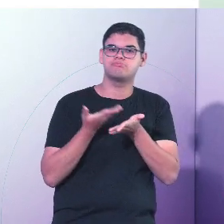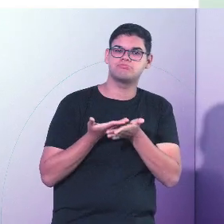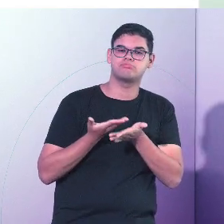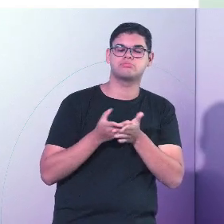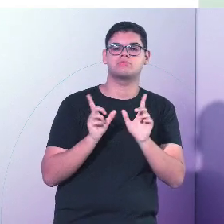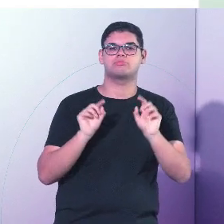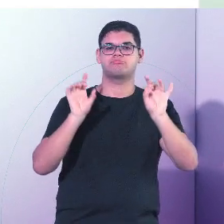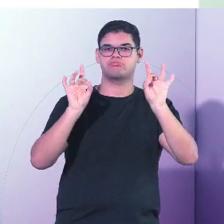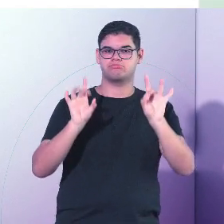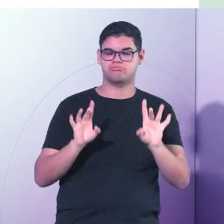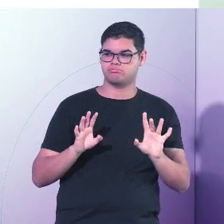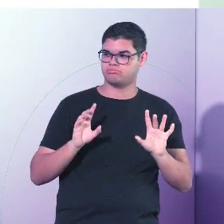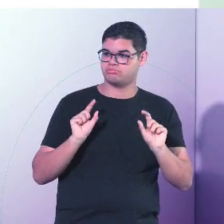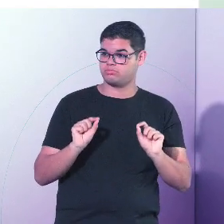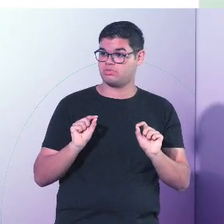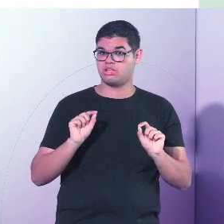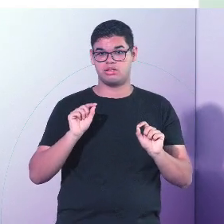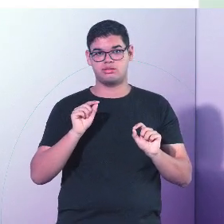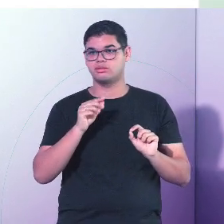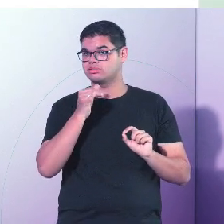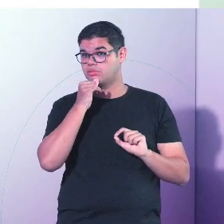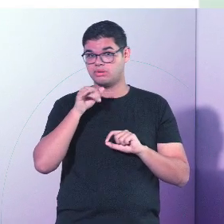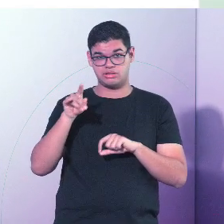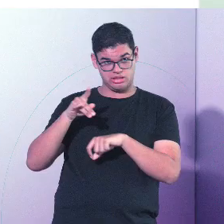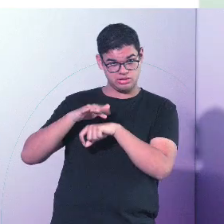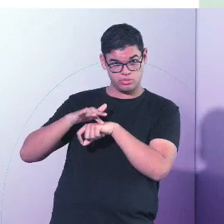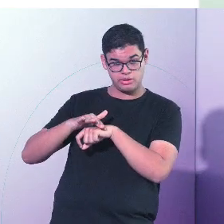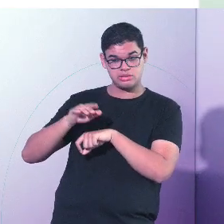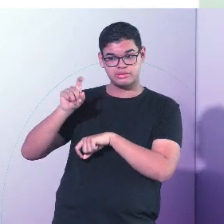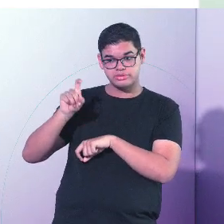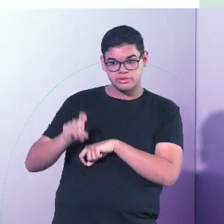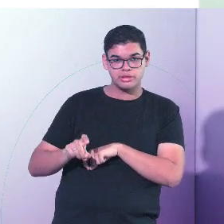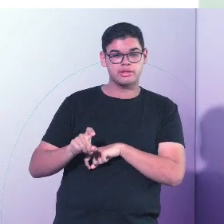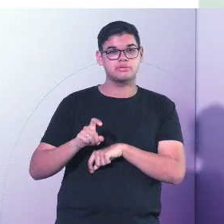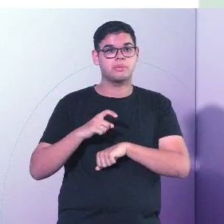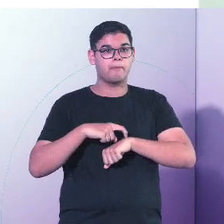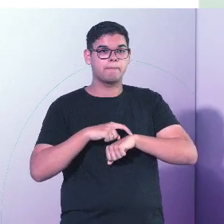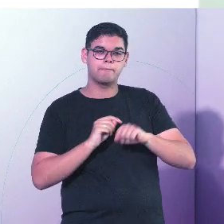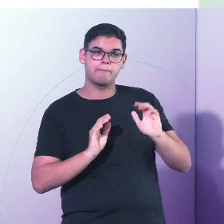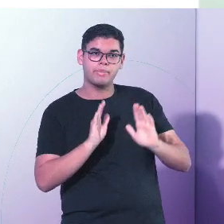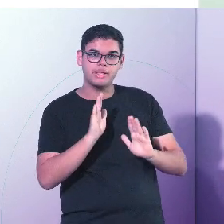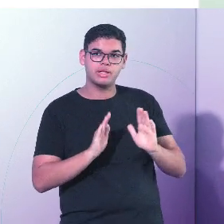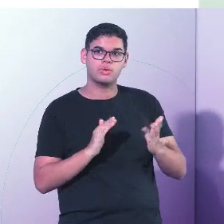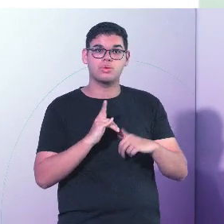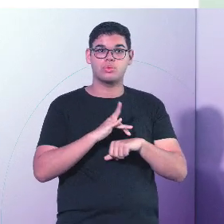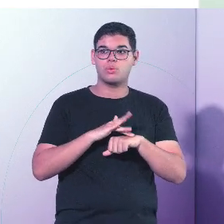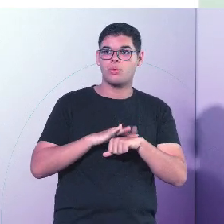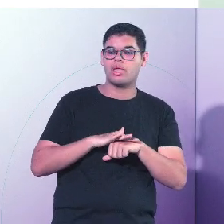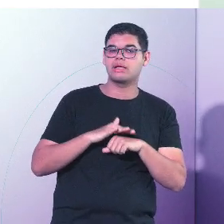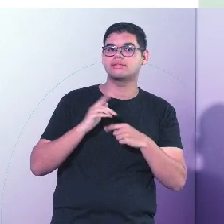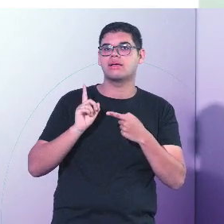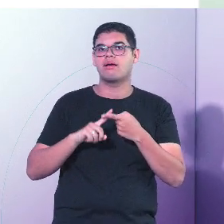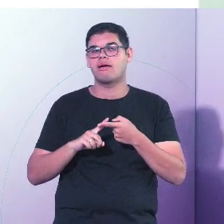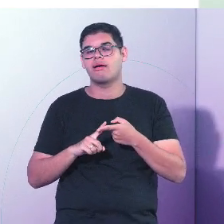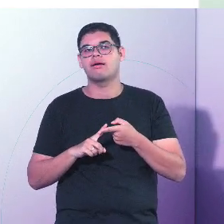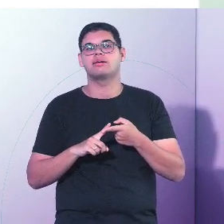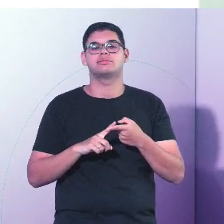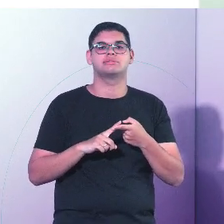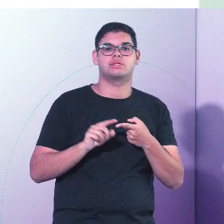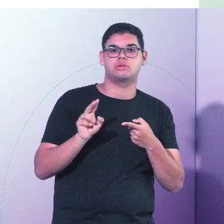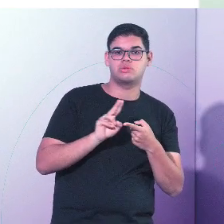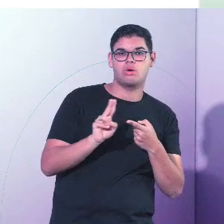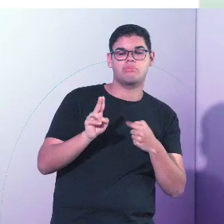medicamento funciona, né, na doença X, no estágio da doença tal, com a população tal, população adulta, que